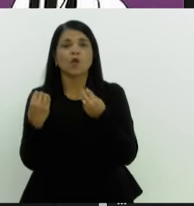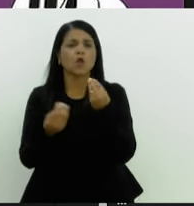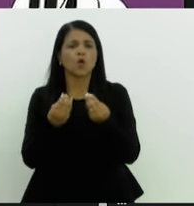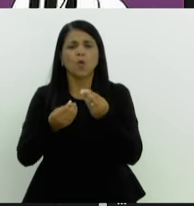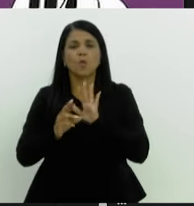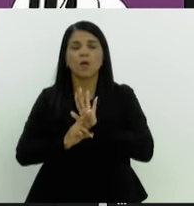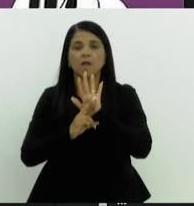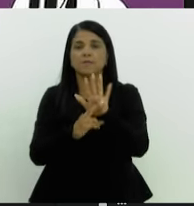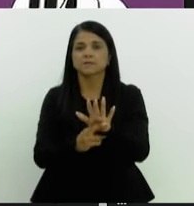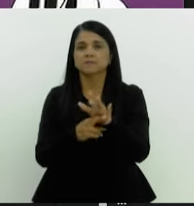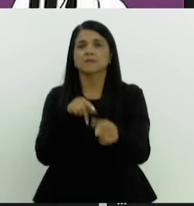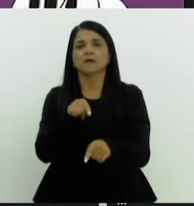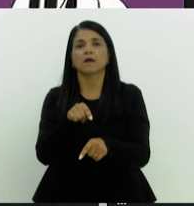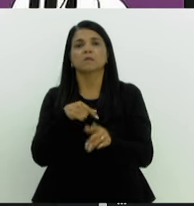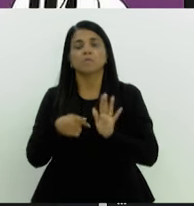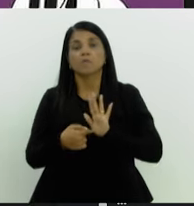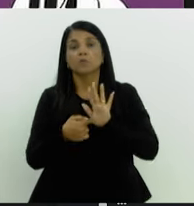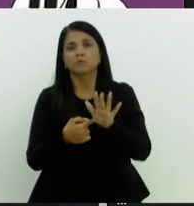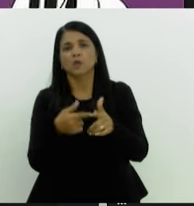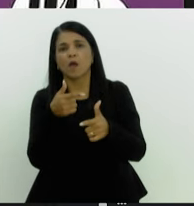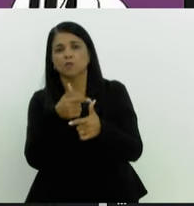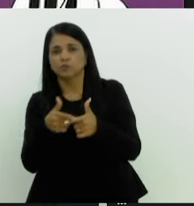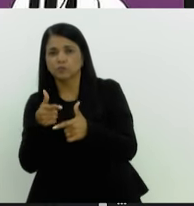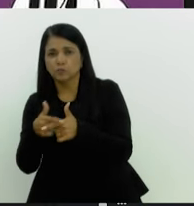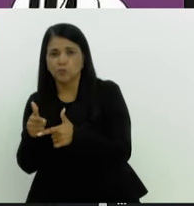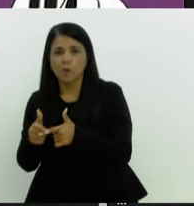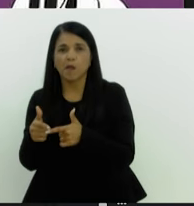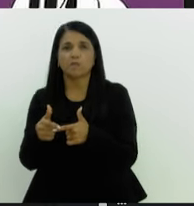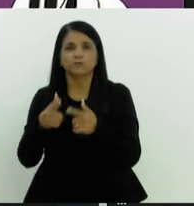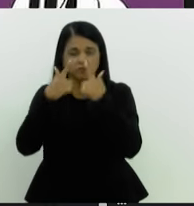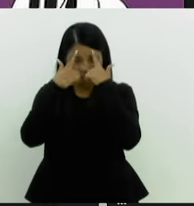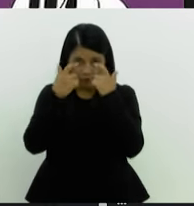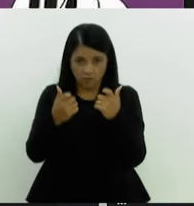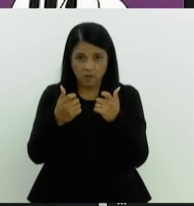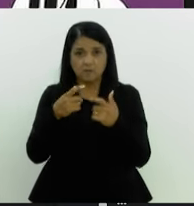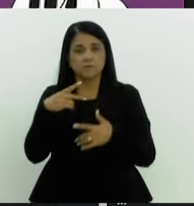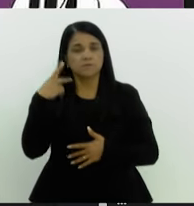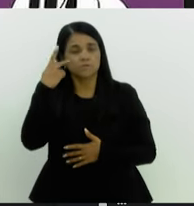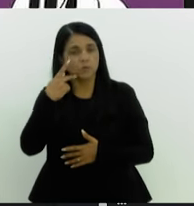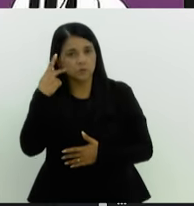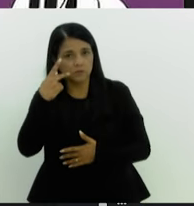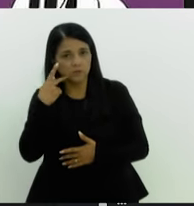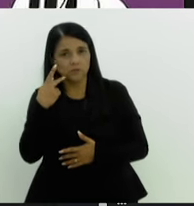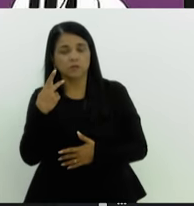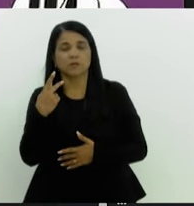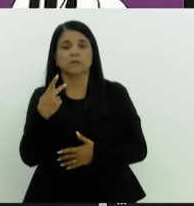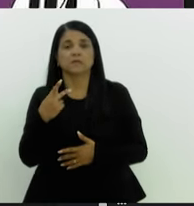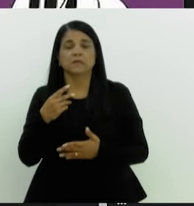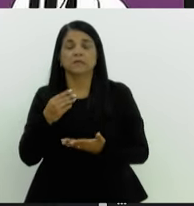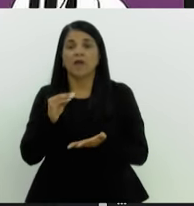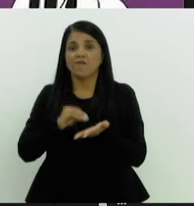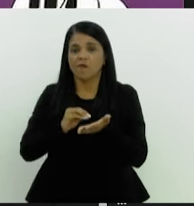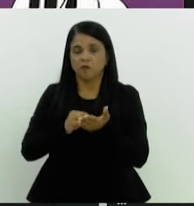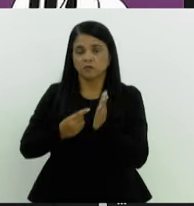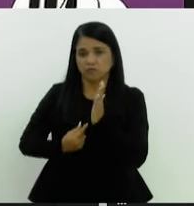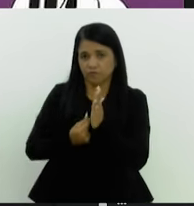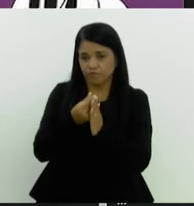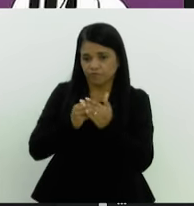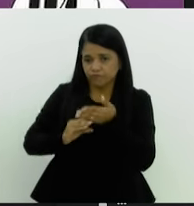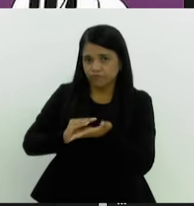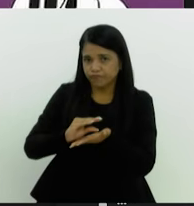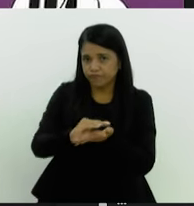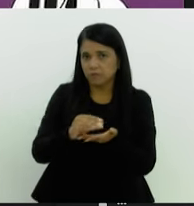representar trazer os casos que ocorrem de violência política de não financiamento a quem está